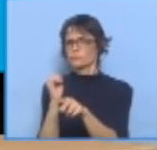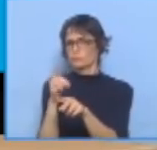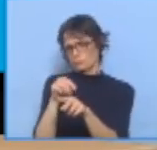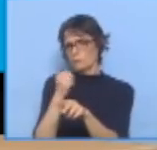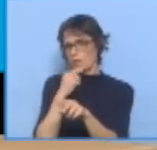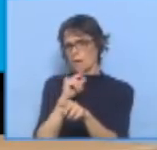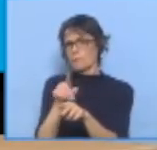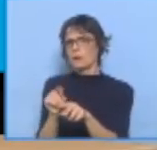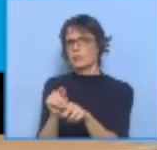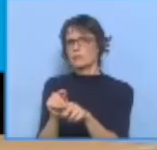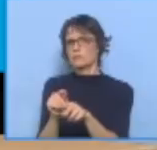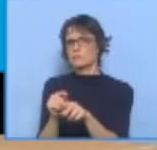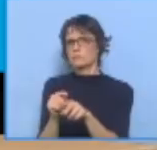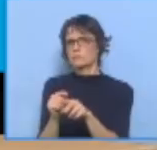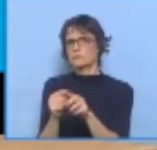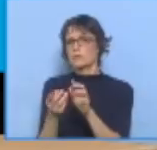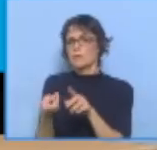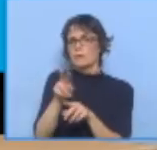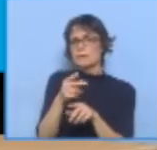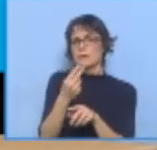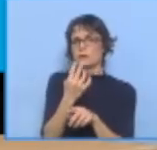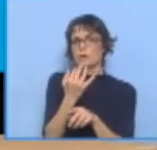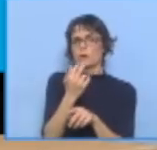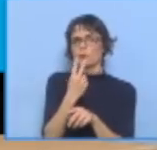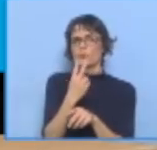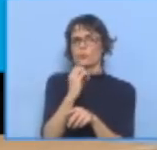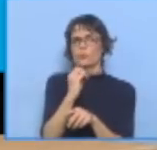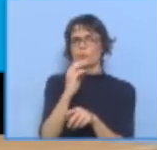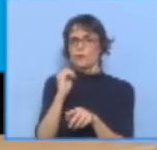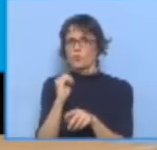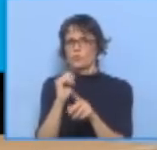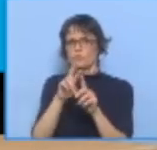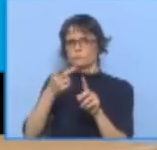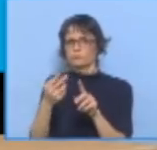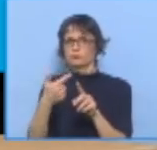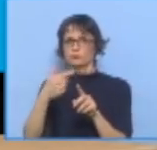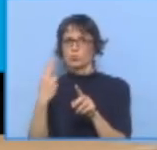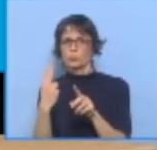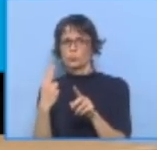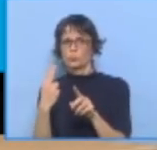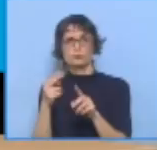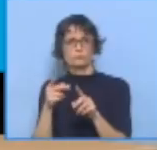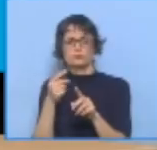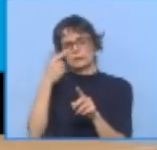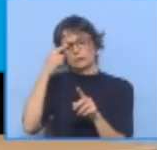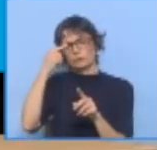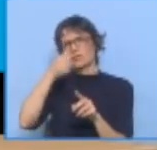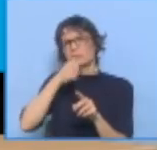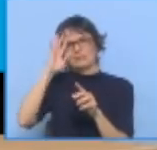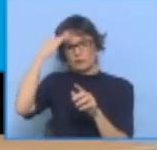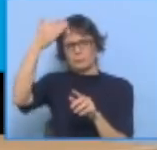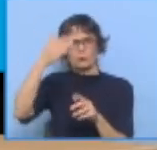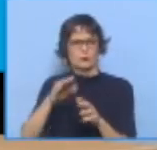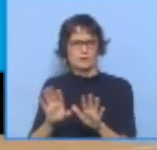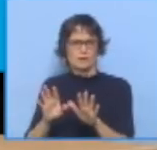aconteceu também, da passagem do vós para o tu, e manter-se uma oração ou outra no vós. Portanto, isso em português, mas isso será uma decisão depois a